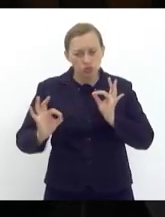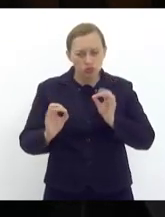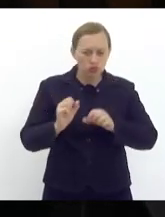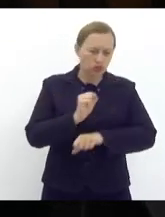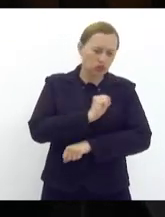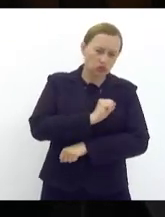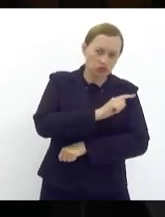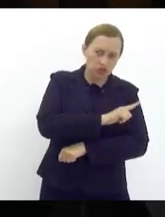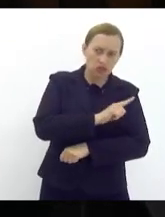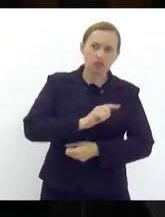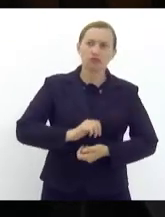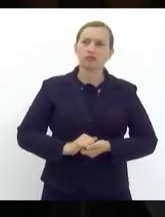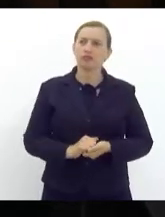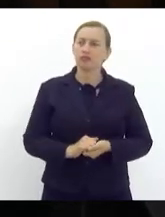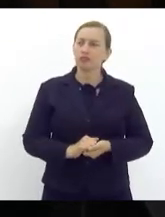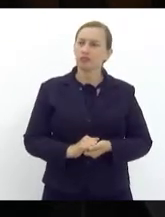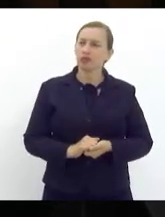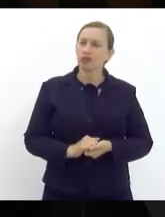Gonçalo,